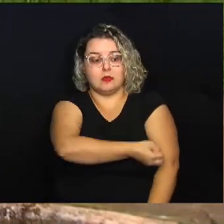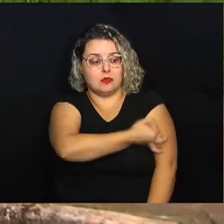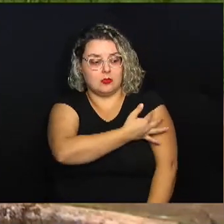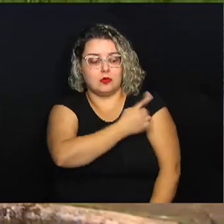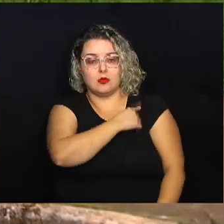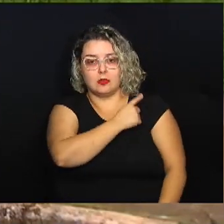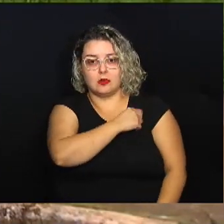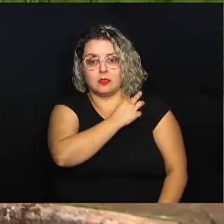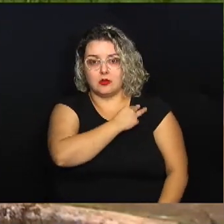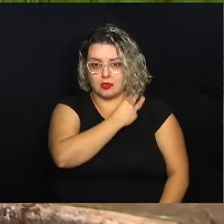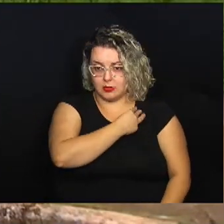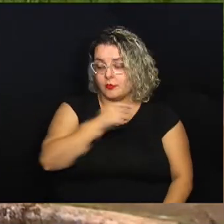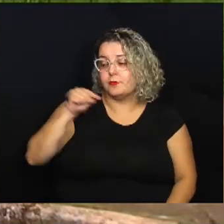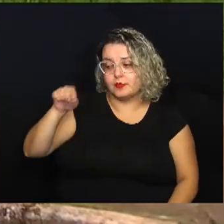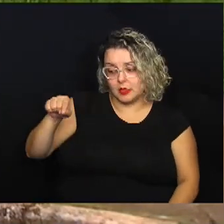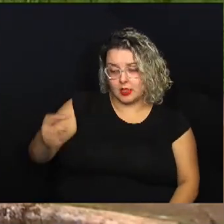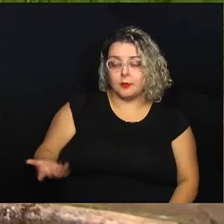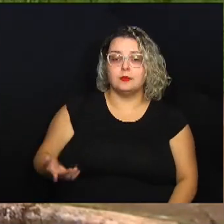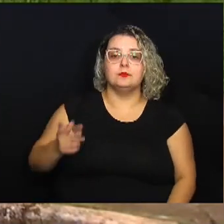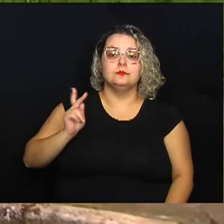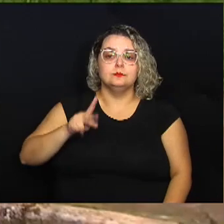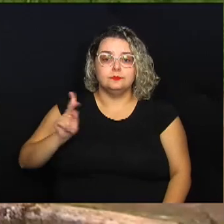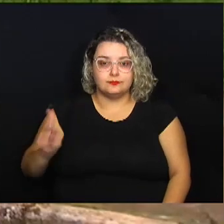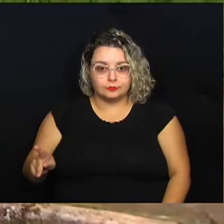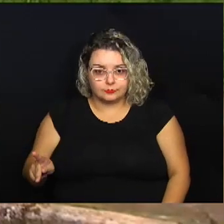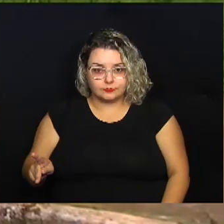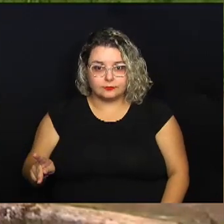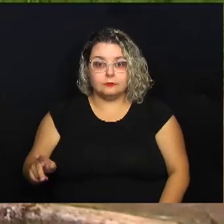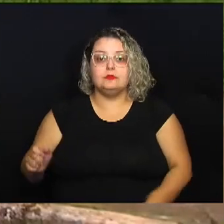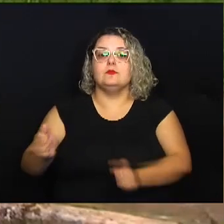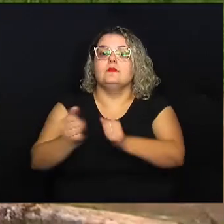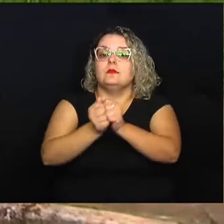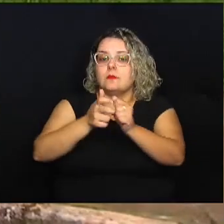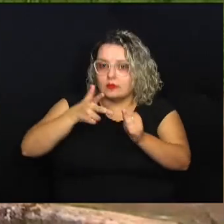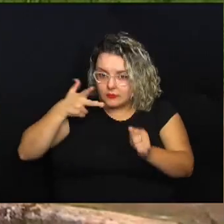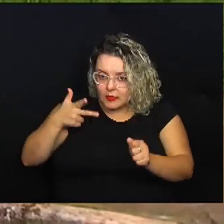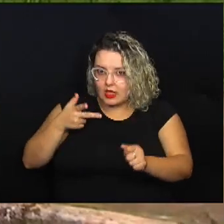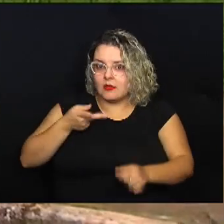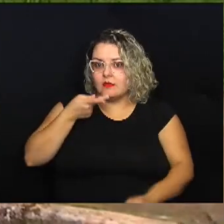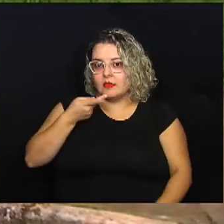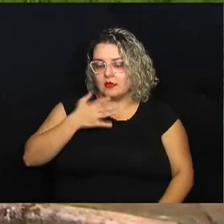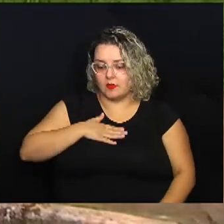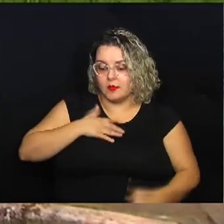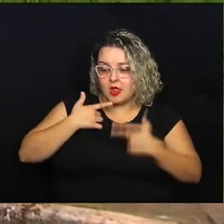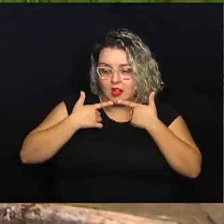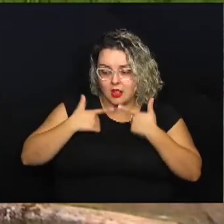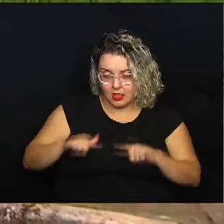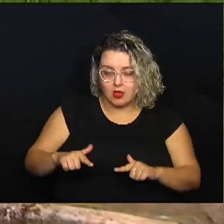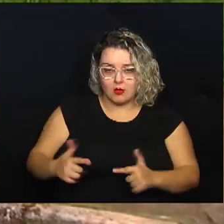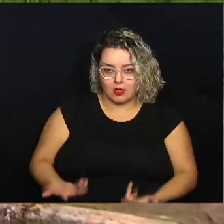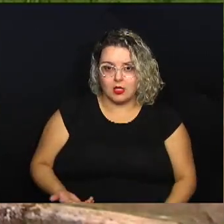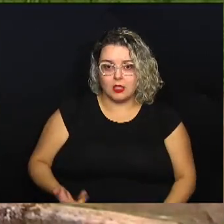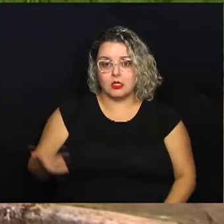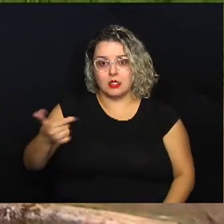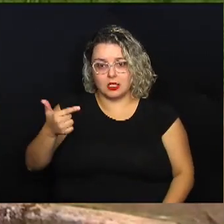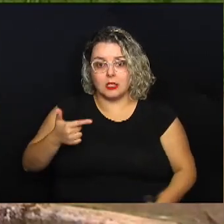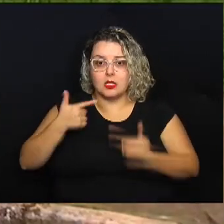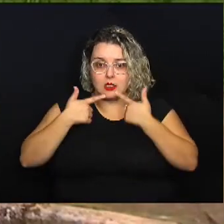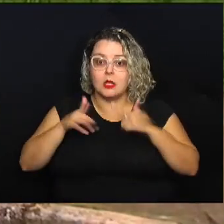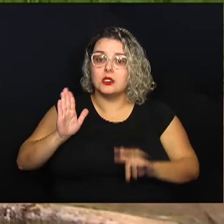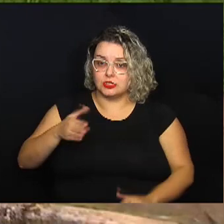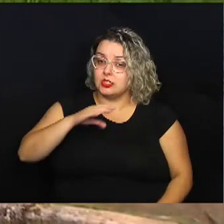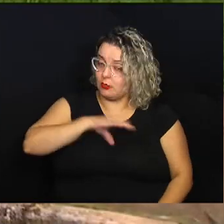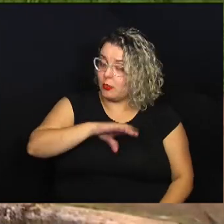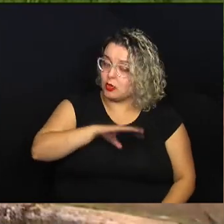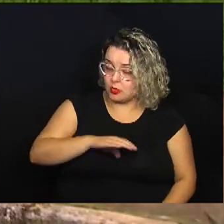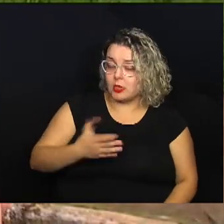médio lá, né? Então, os professores eram indígenas, falavam a minha língua, e a segunda língua já era português. Então